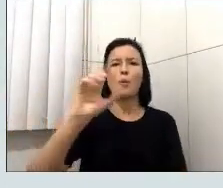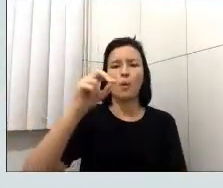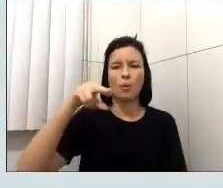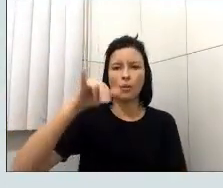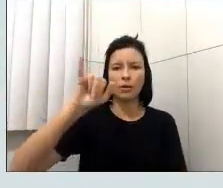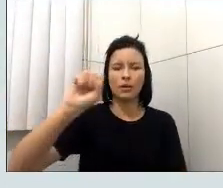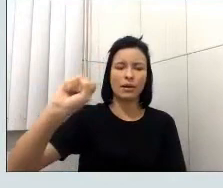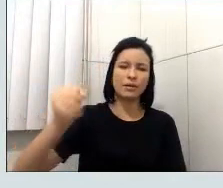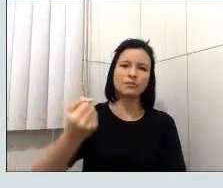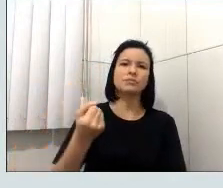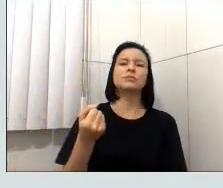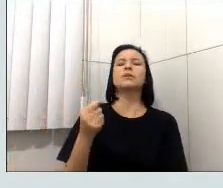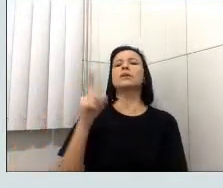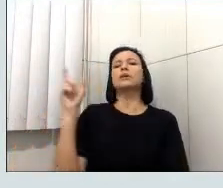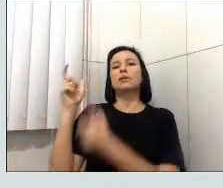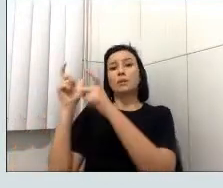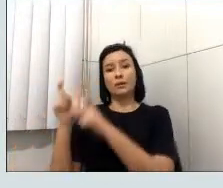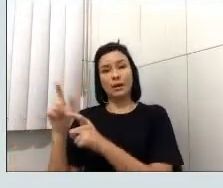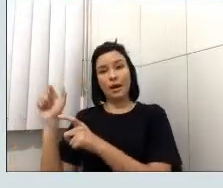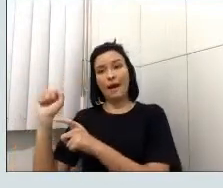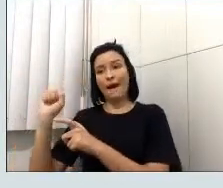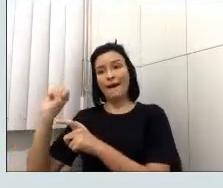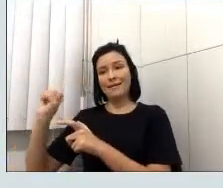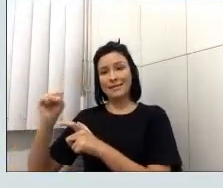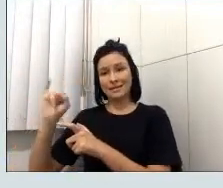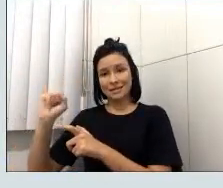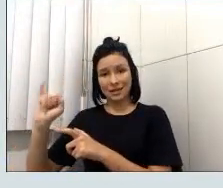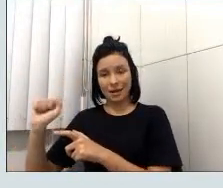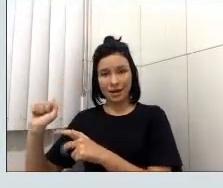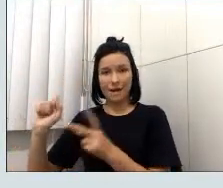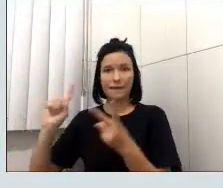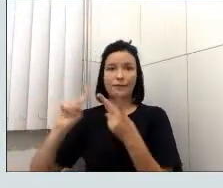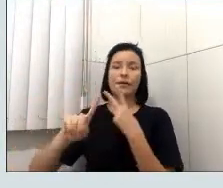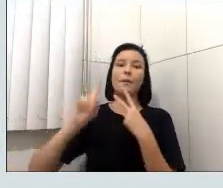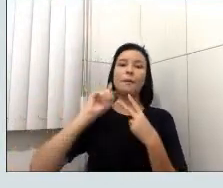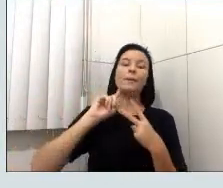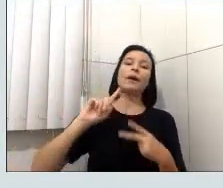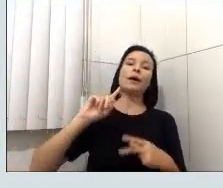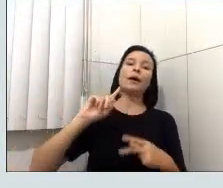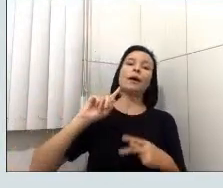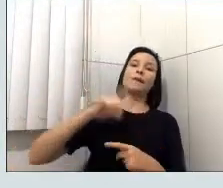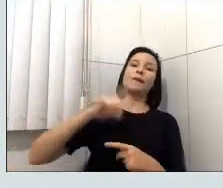A gente tem Angola,